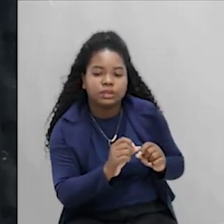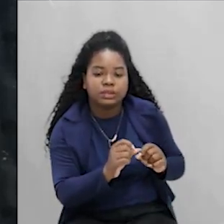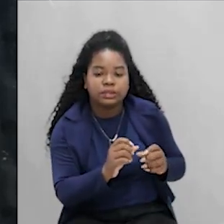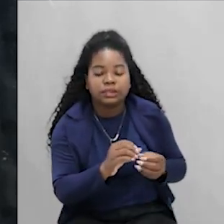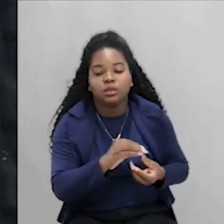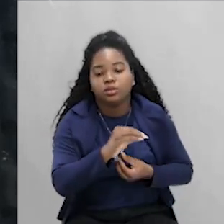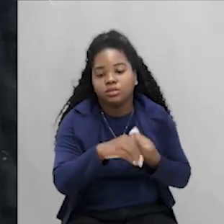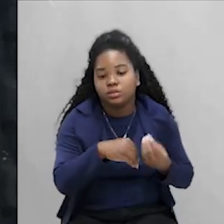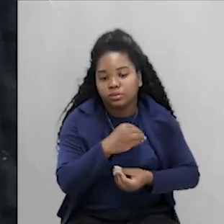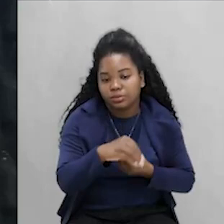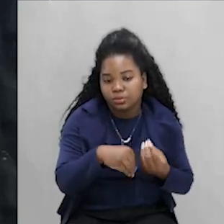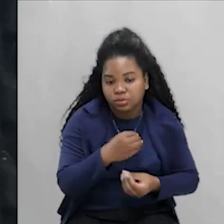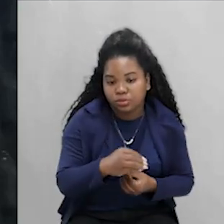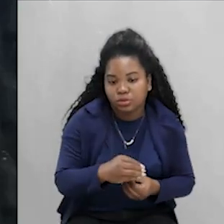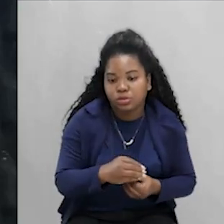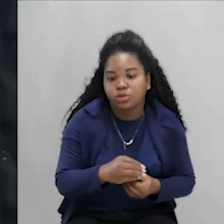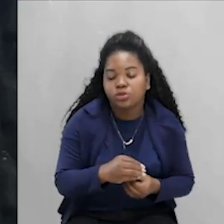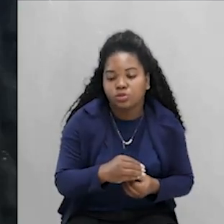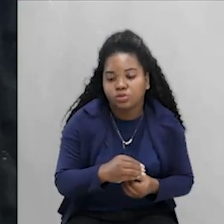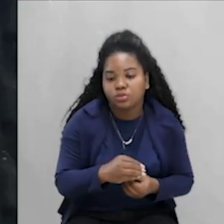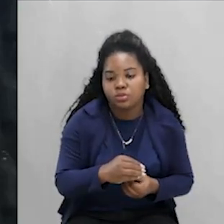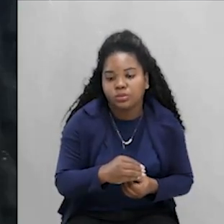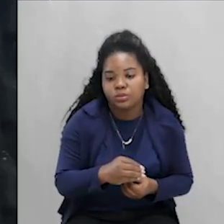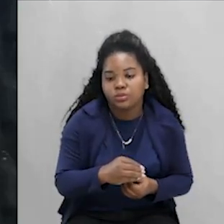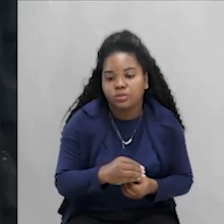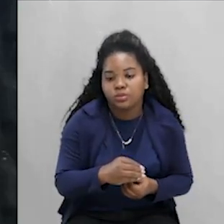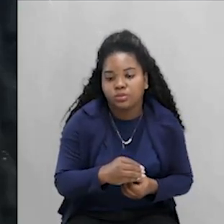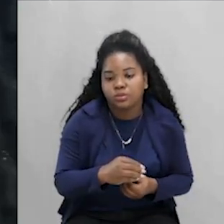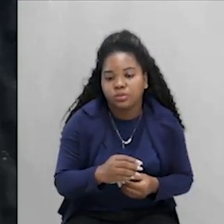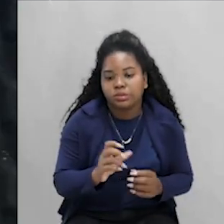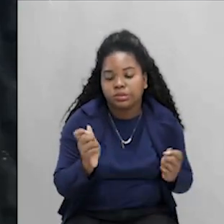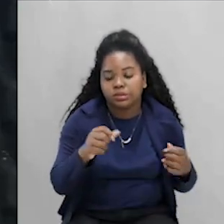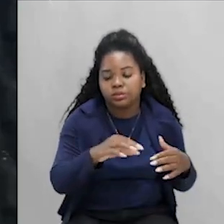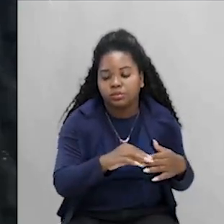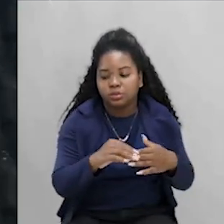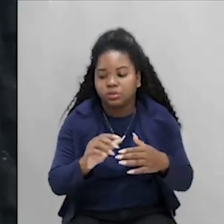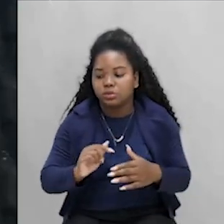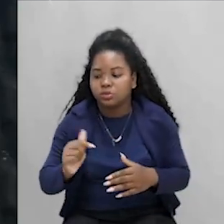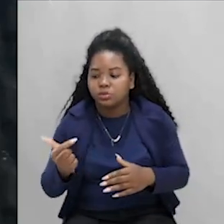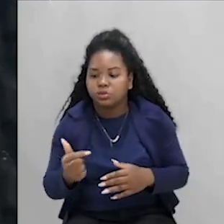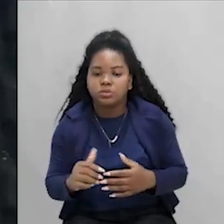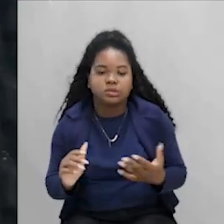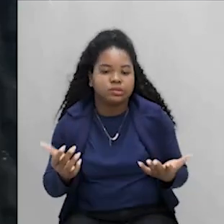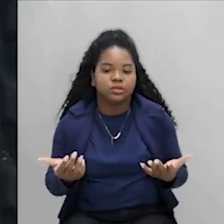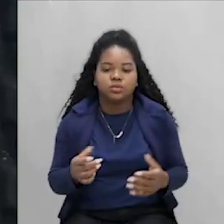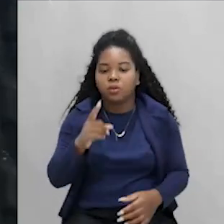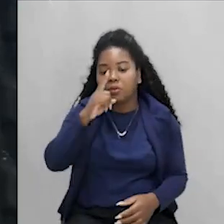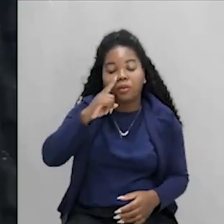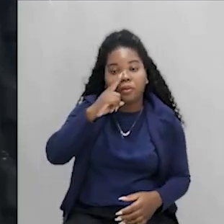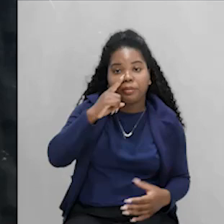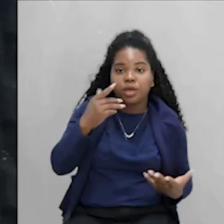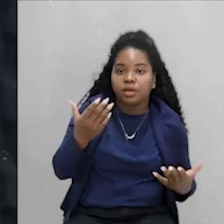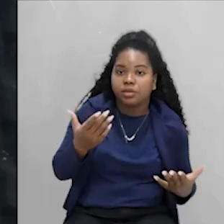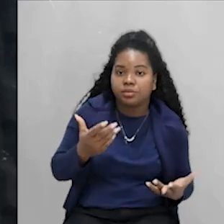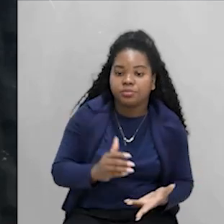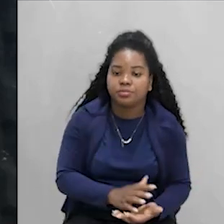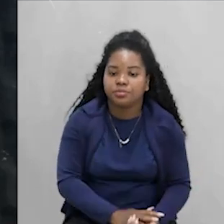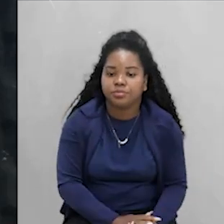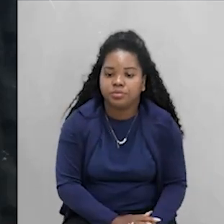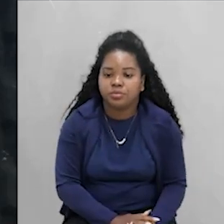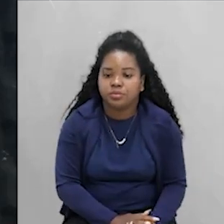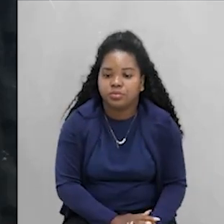estável com isso se podia transportar de um lugar para o outro sem correr muitos riscos né